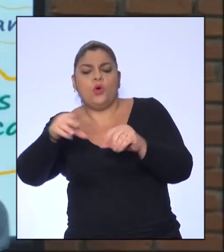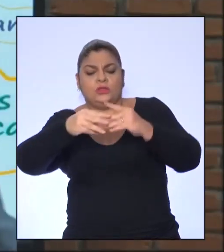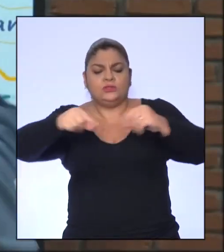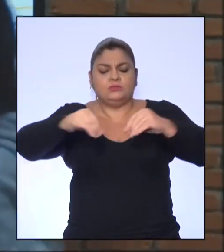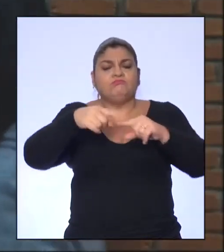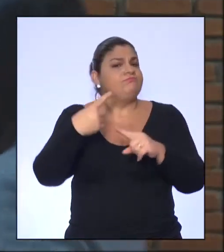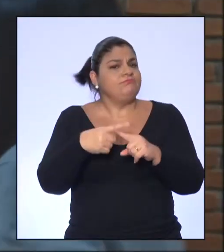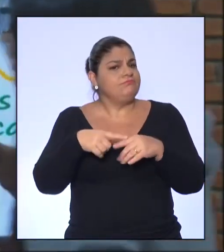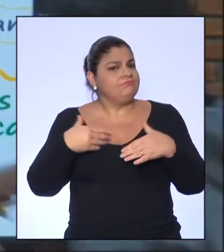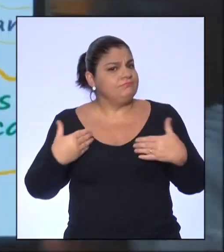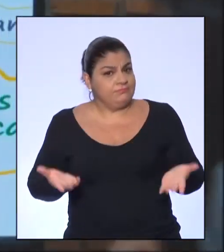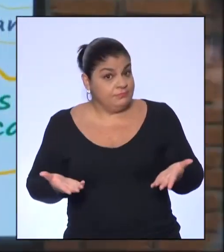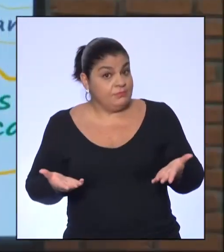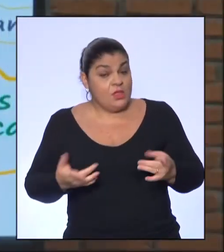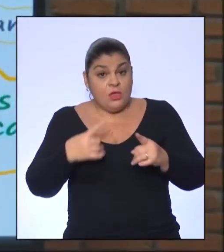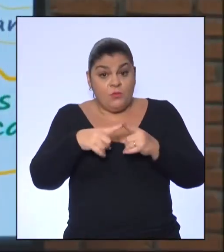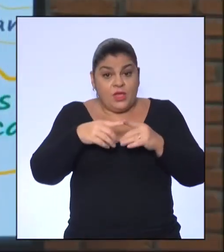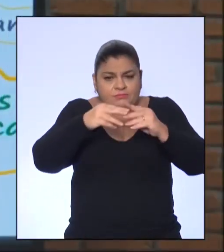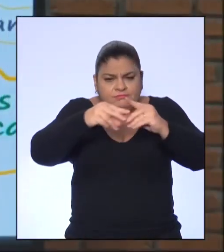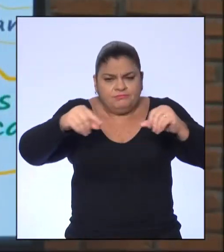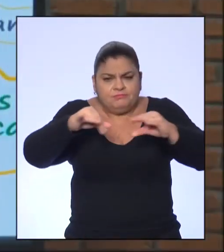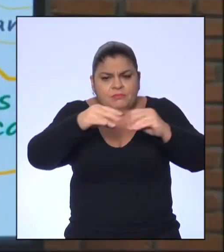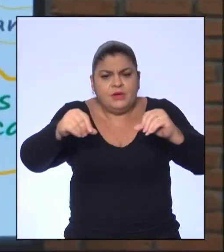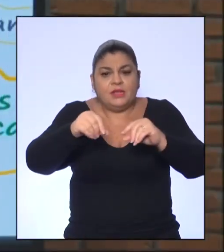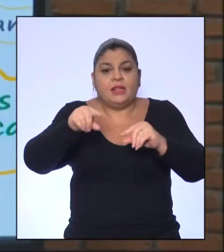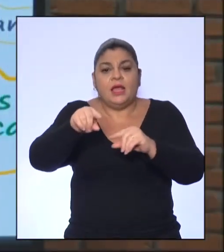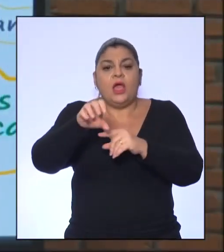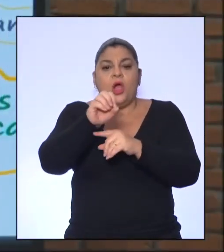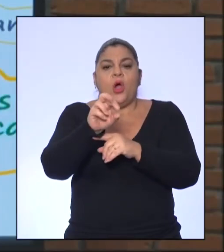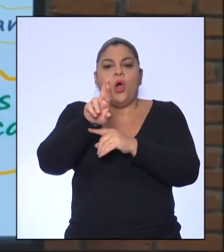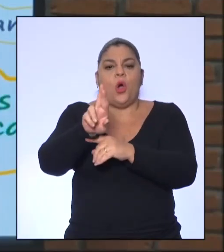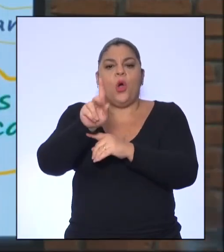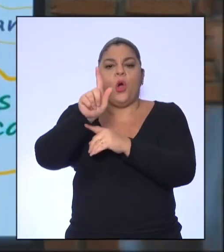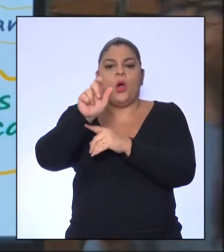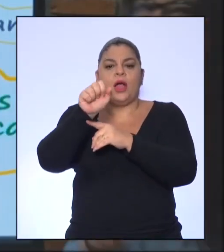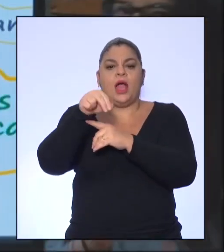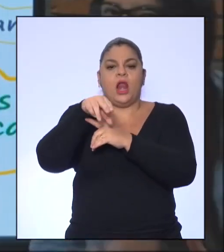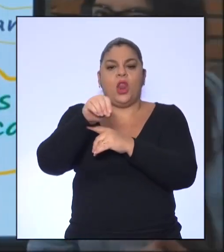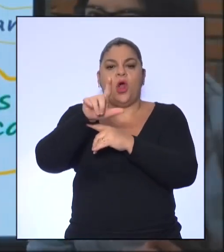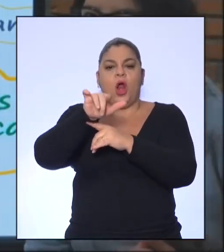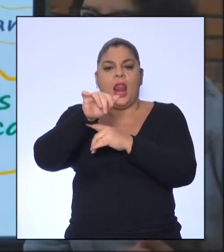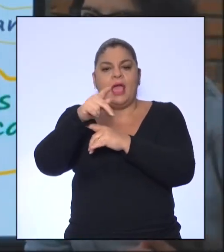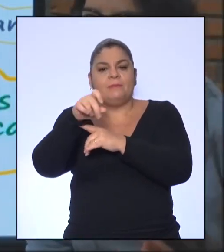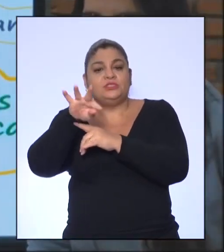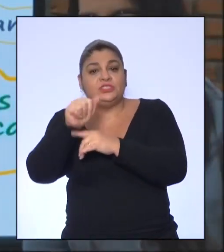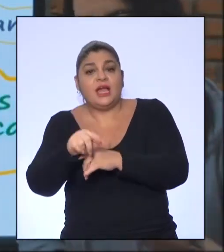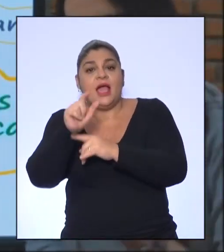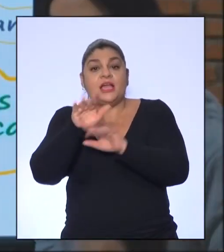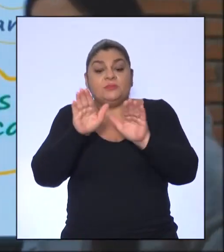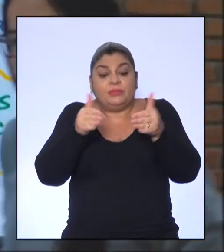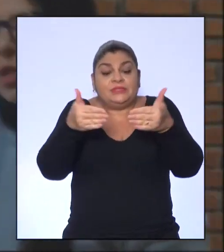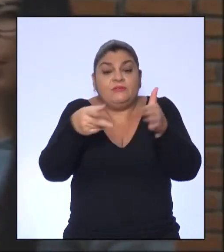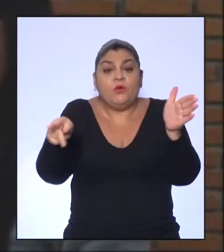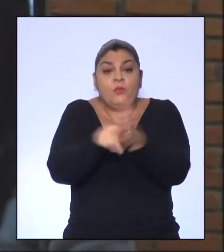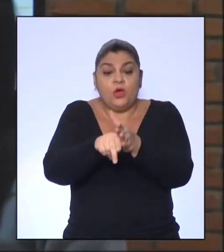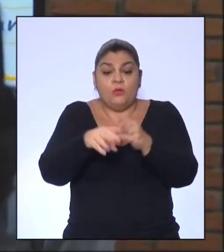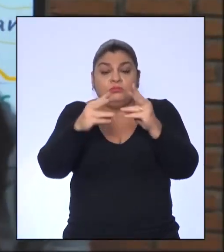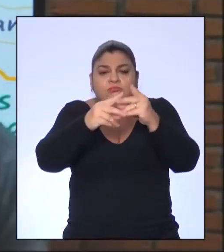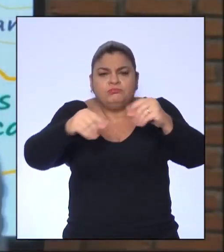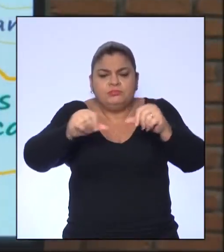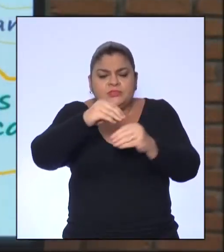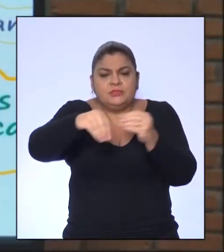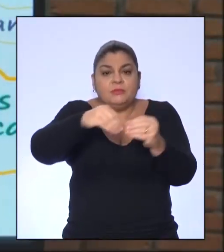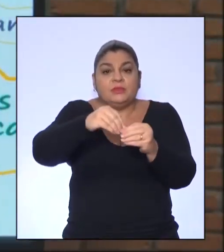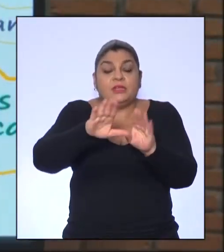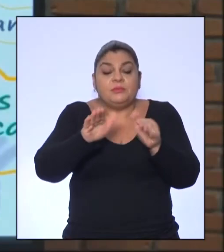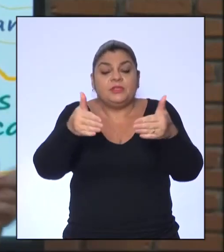quê? Porque as propriedades organolépticas, elas são propriedades específicas da matéria. Propriedades